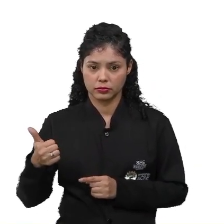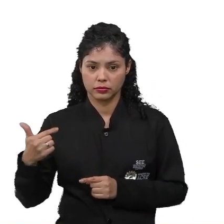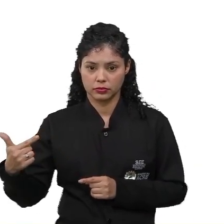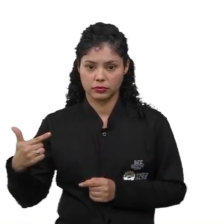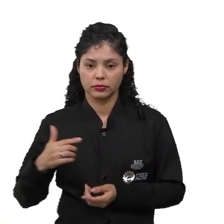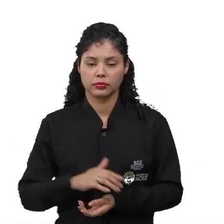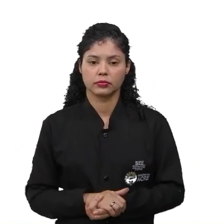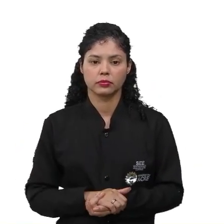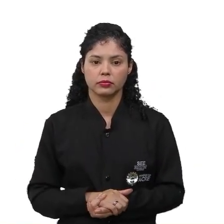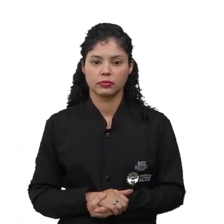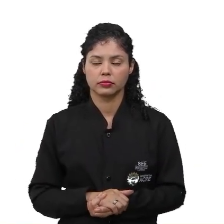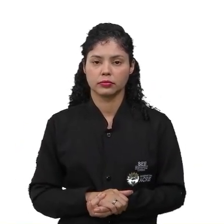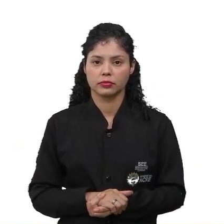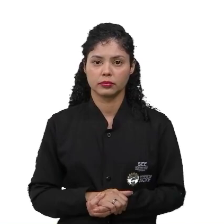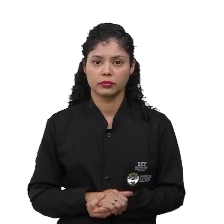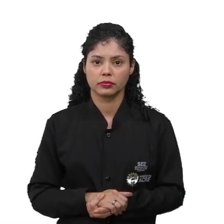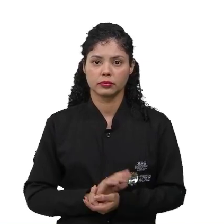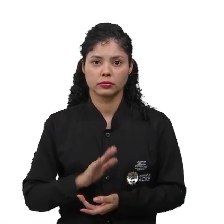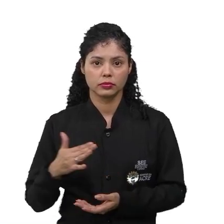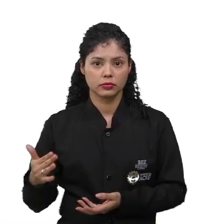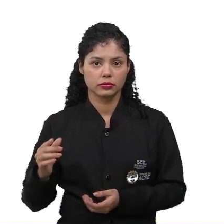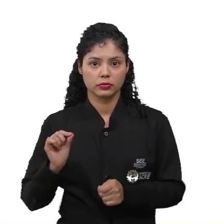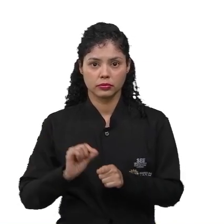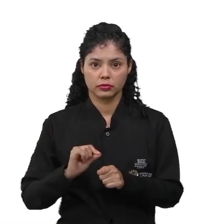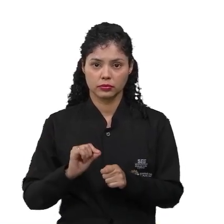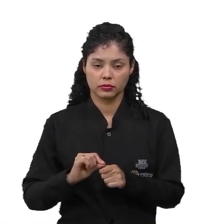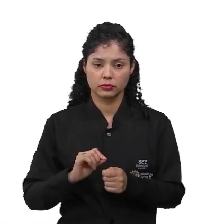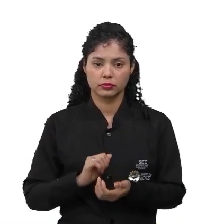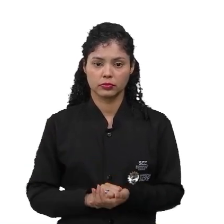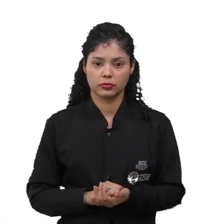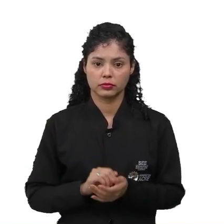0,212. Agora, quando você fizer as contas,